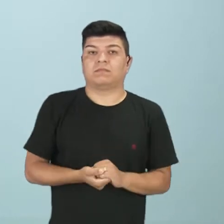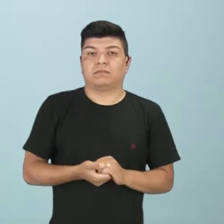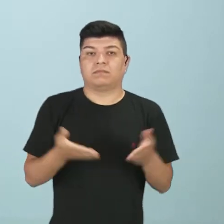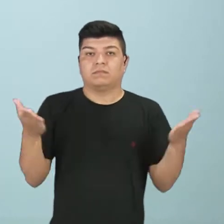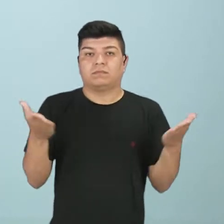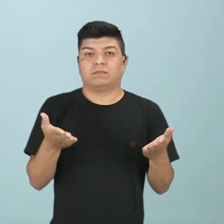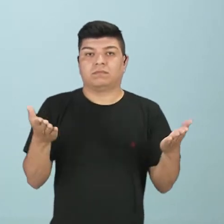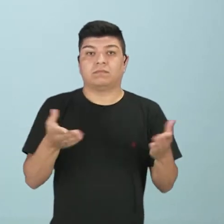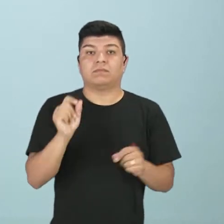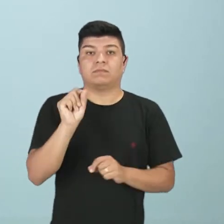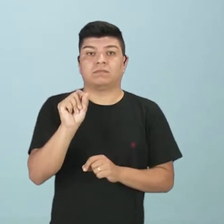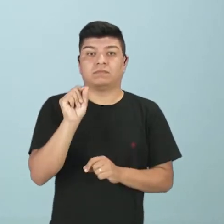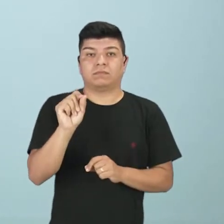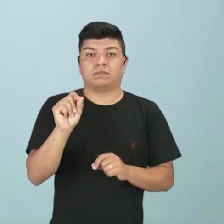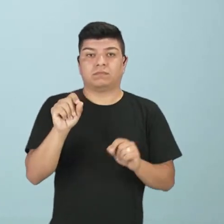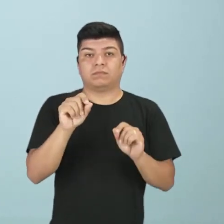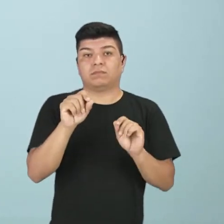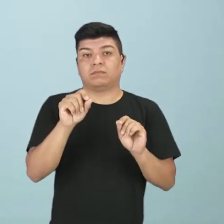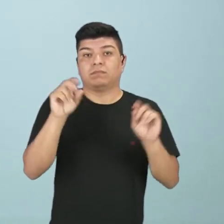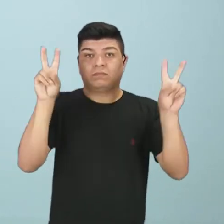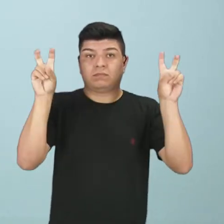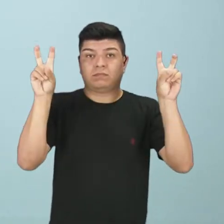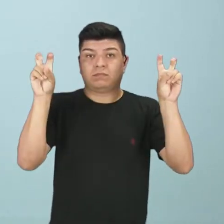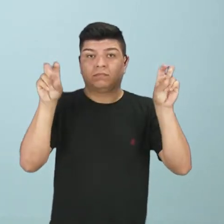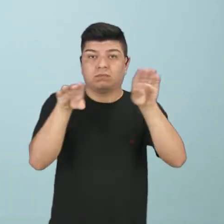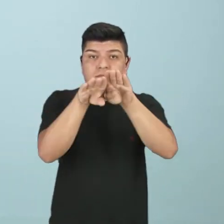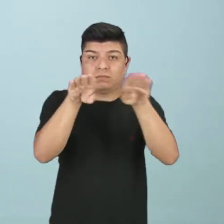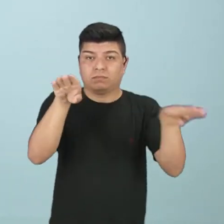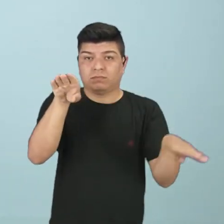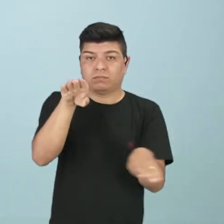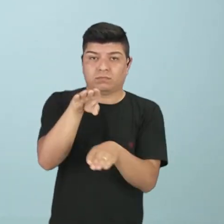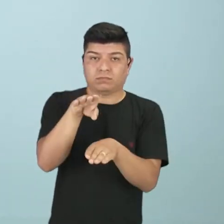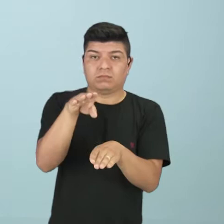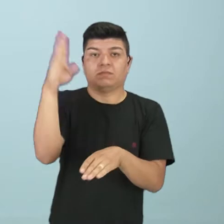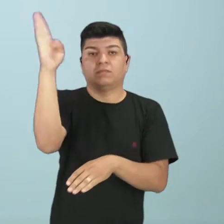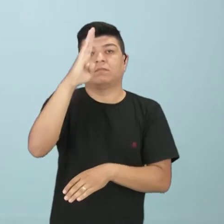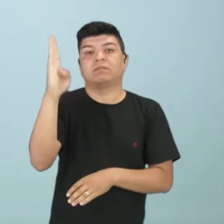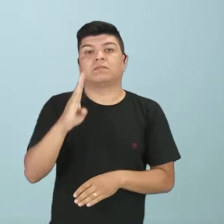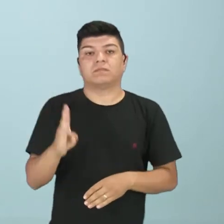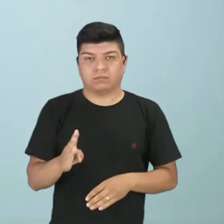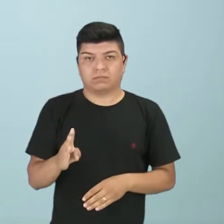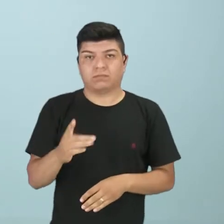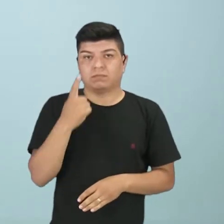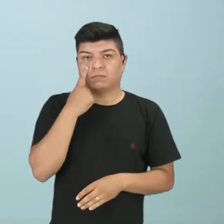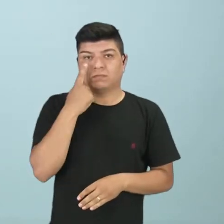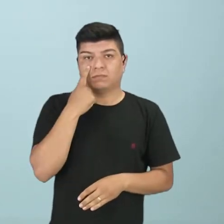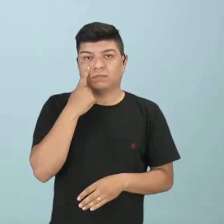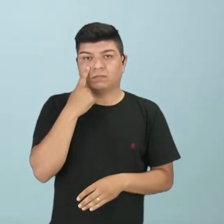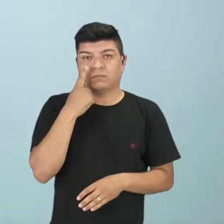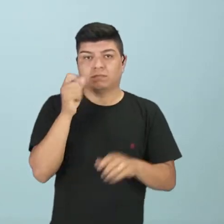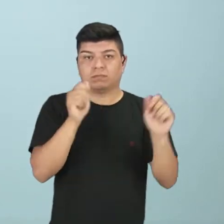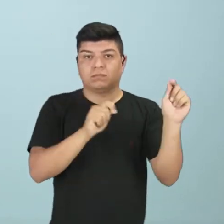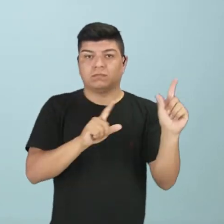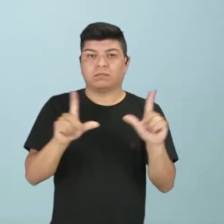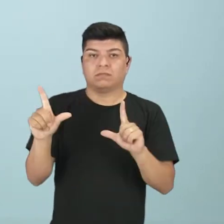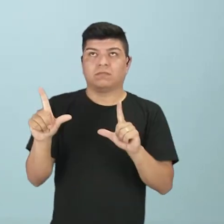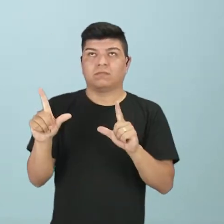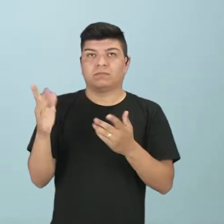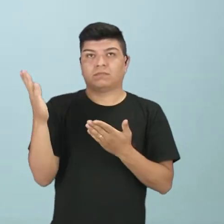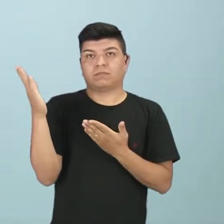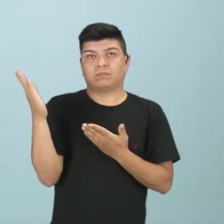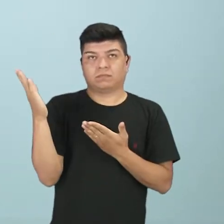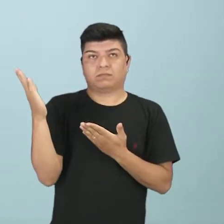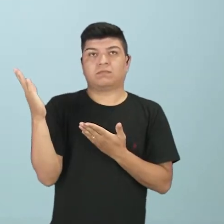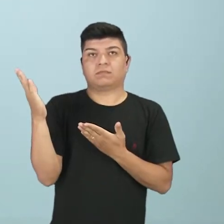E hoje nós vamos tratar sobre o assunto as desigualdades no Brasil. Eu quero que você acompanhe comigo essa figura que ela